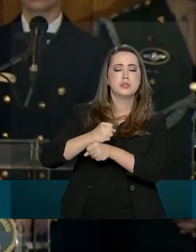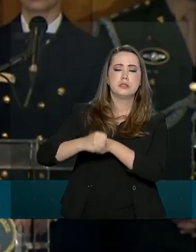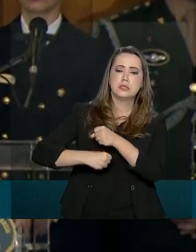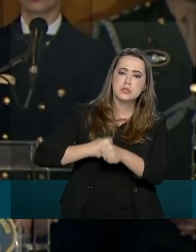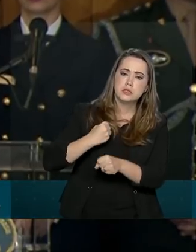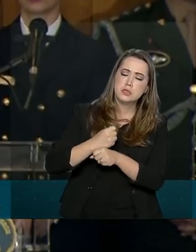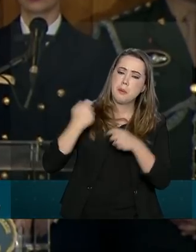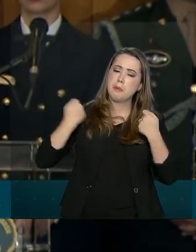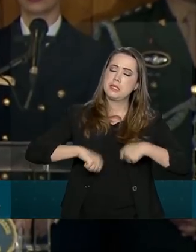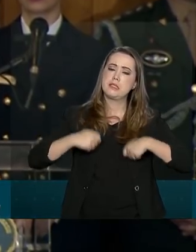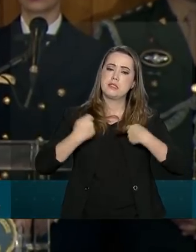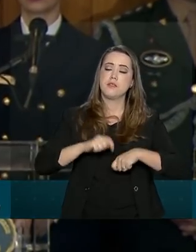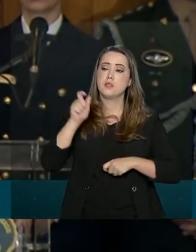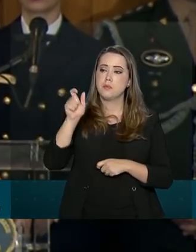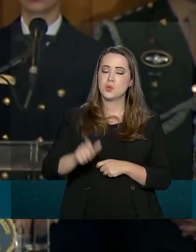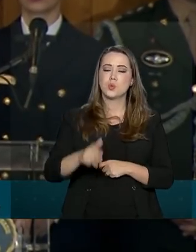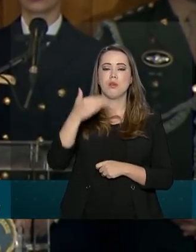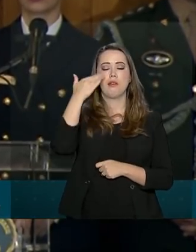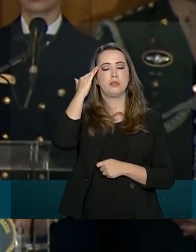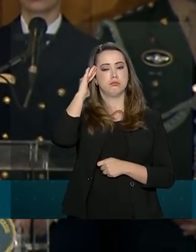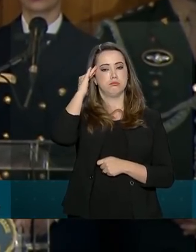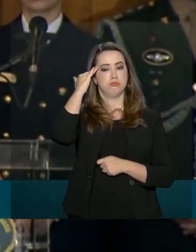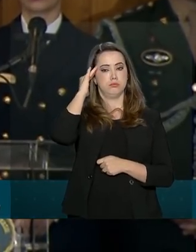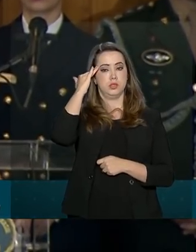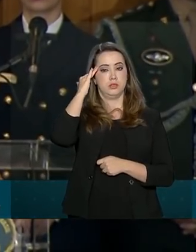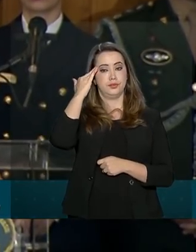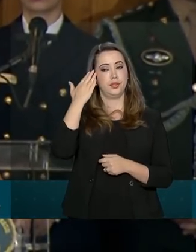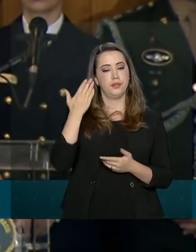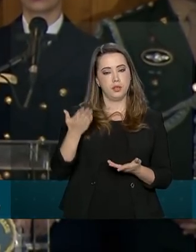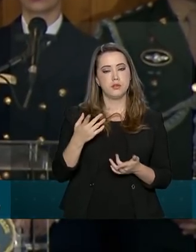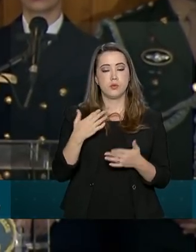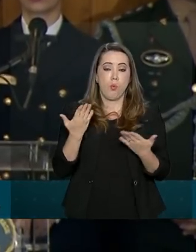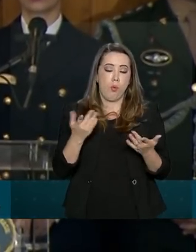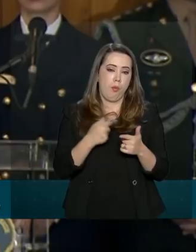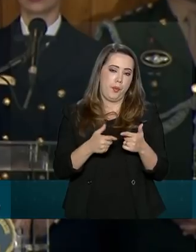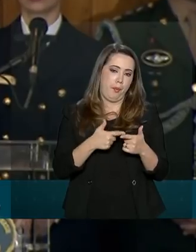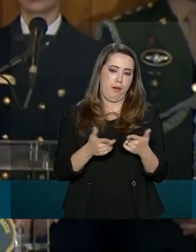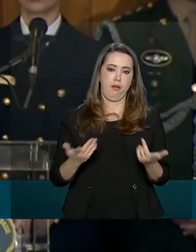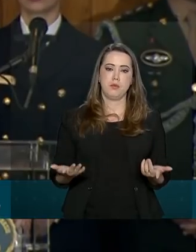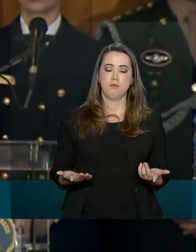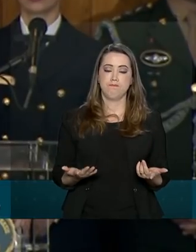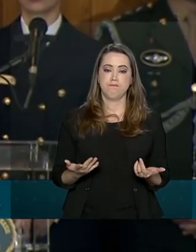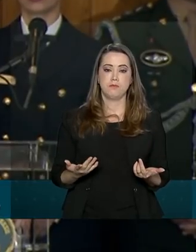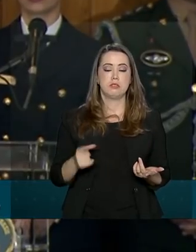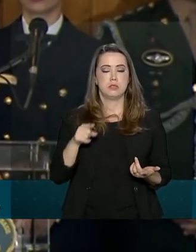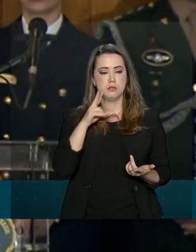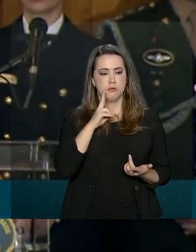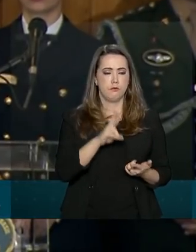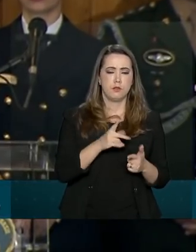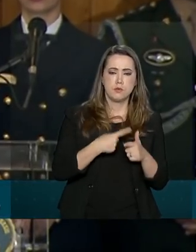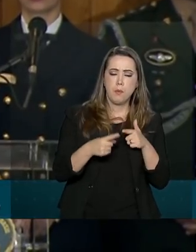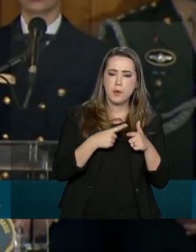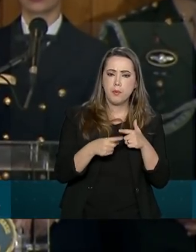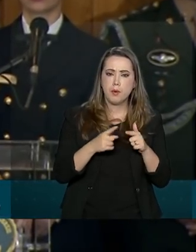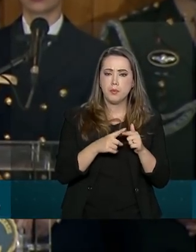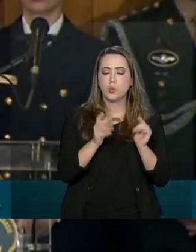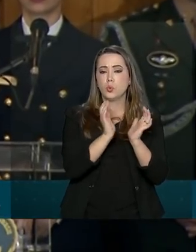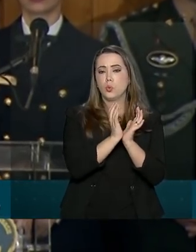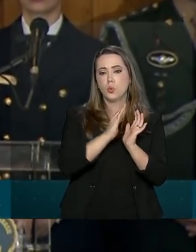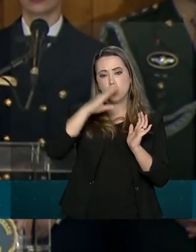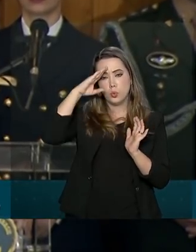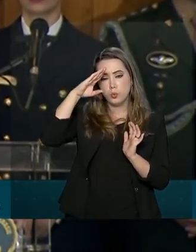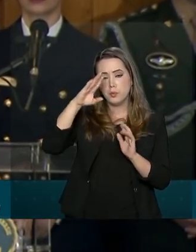alguém que entendesse da questão, que tratasse dos problemas relativos às Forças Armadas em benefício do